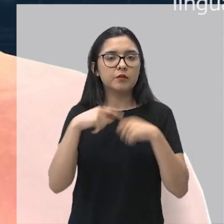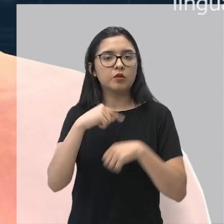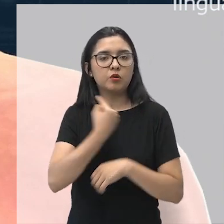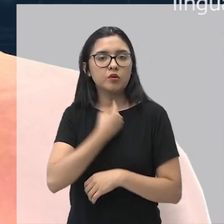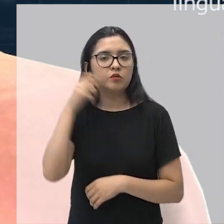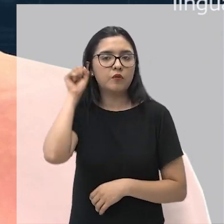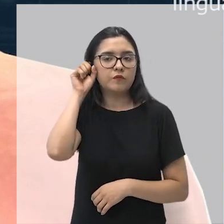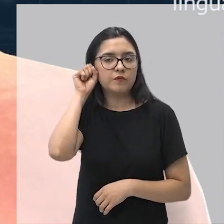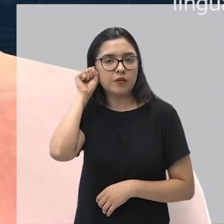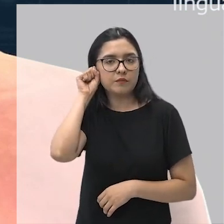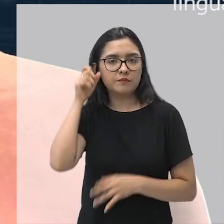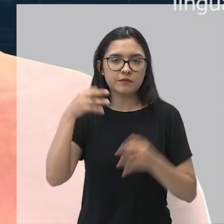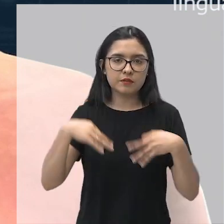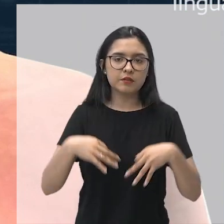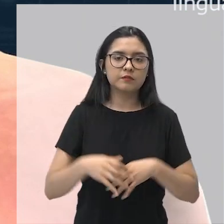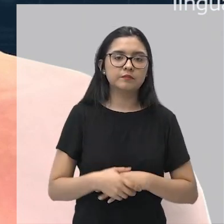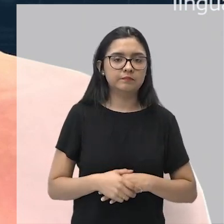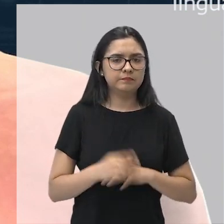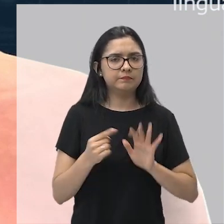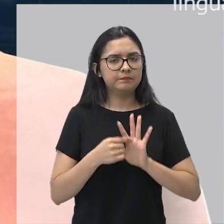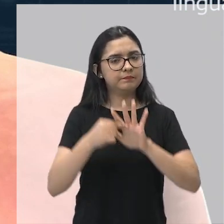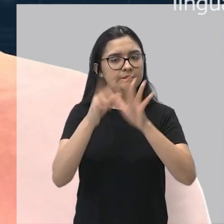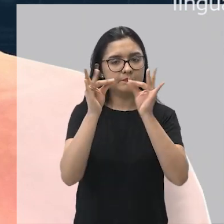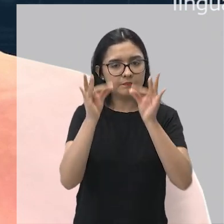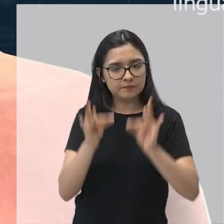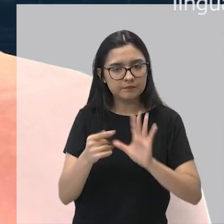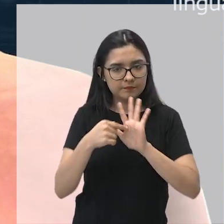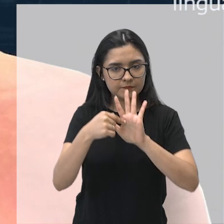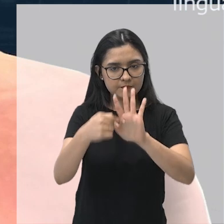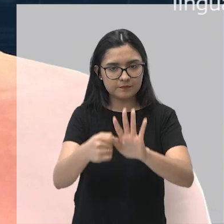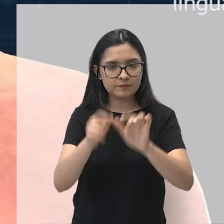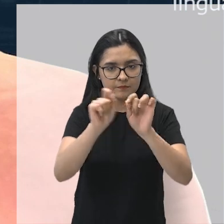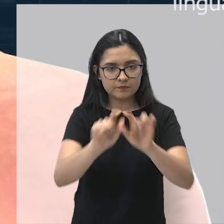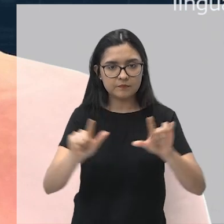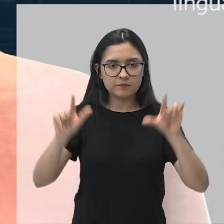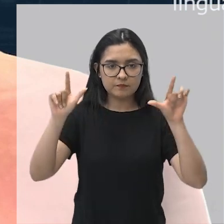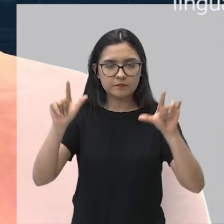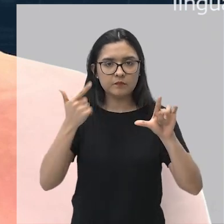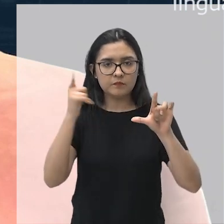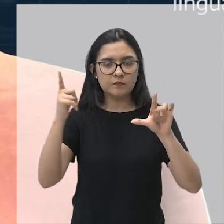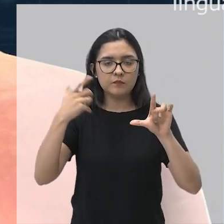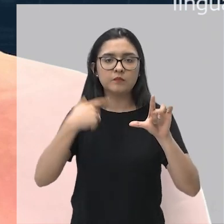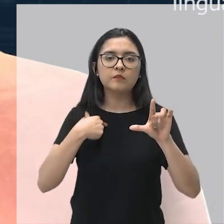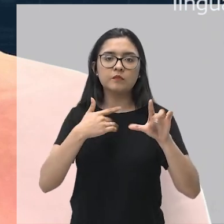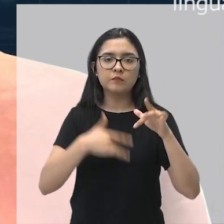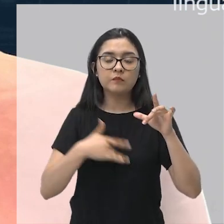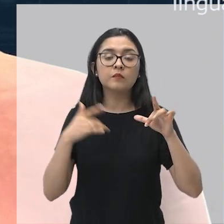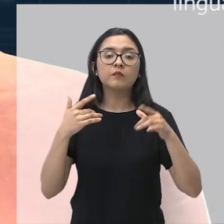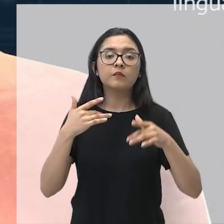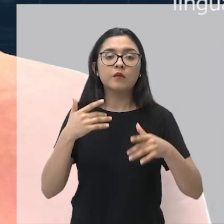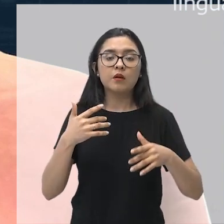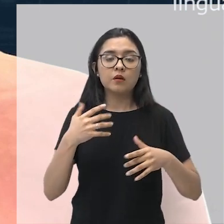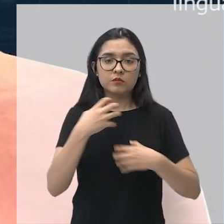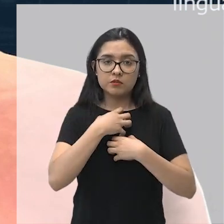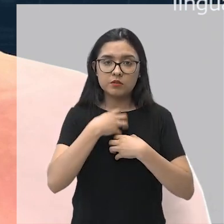ouvir, né? Aqui em detalhe, que é um outro órgão sensorial.